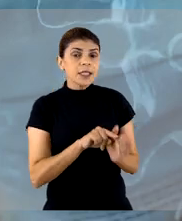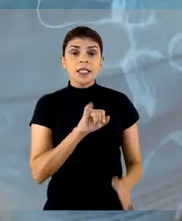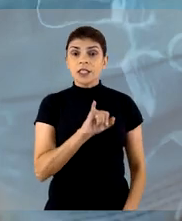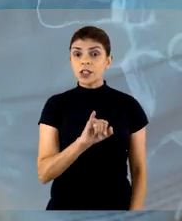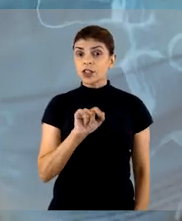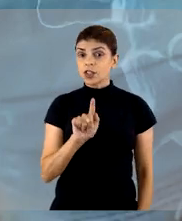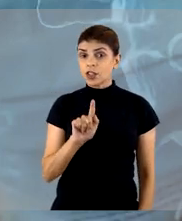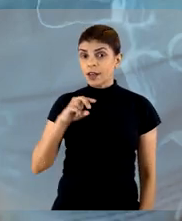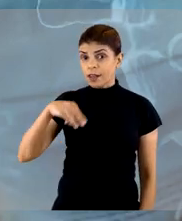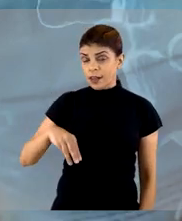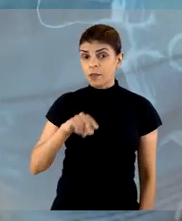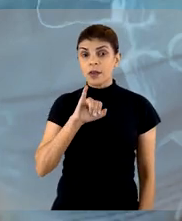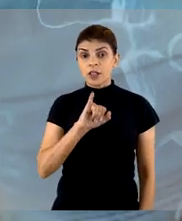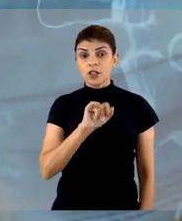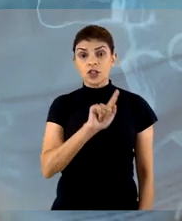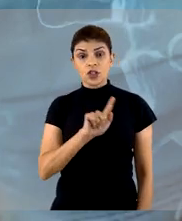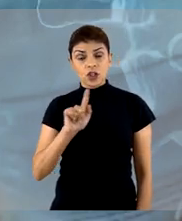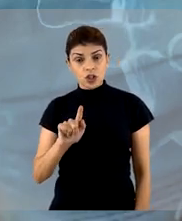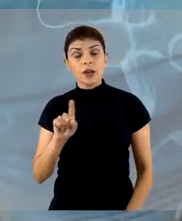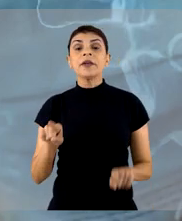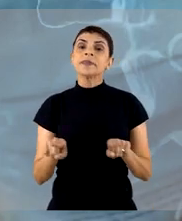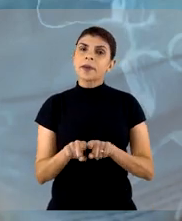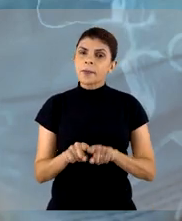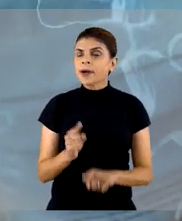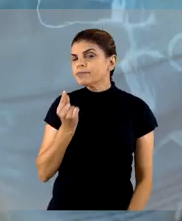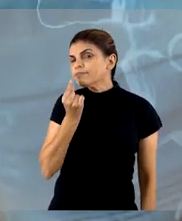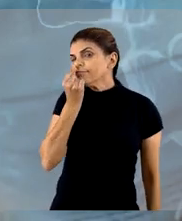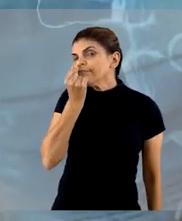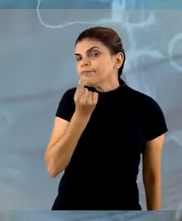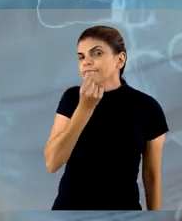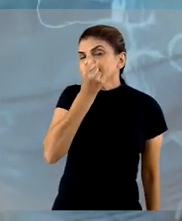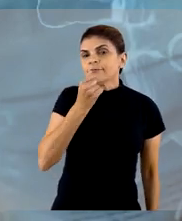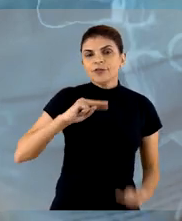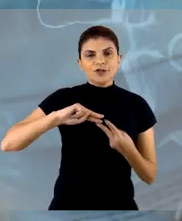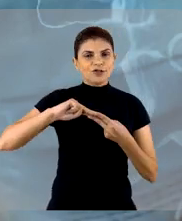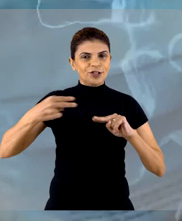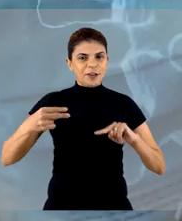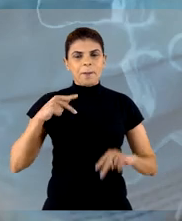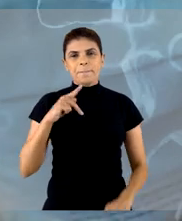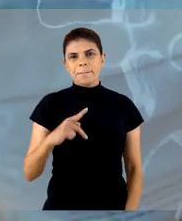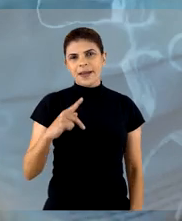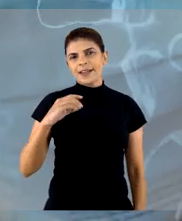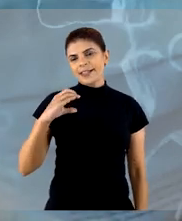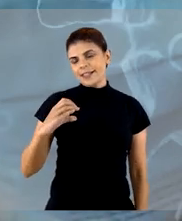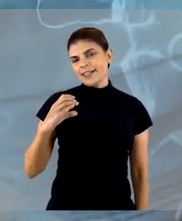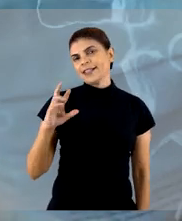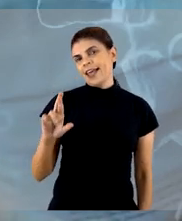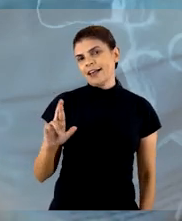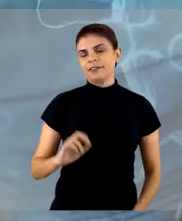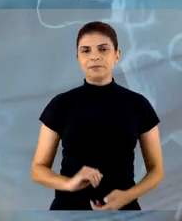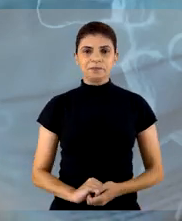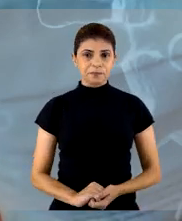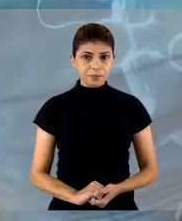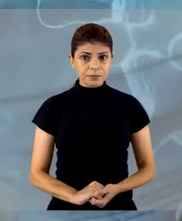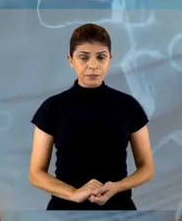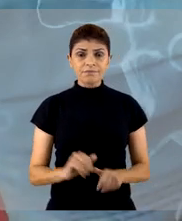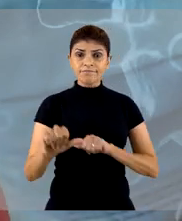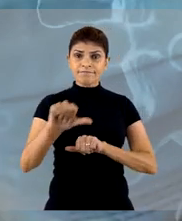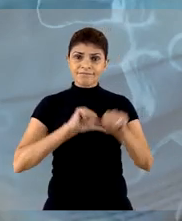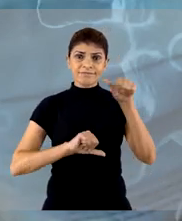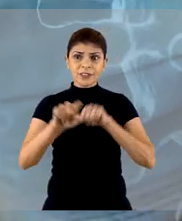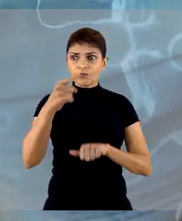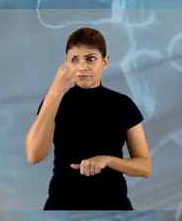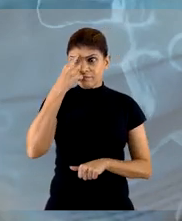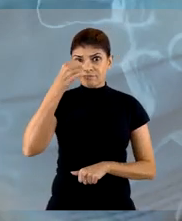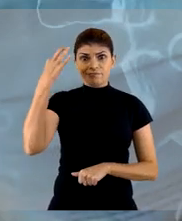e IgG através da imunocromatografia, quanto a pesquisa de material genético através do PCR. Para você que não